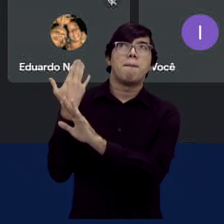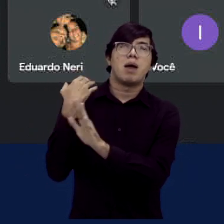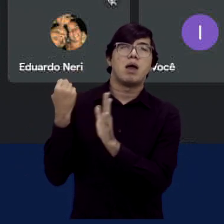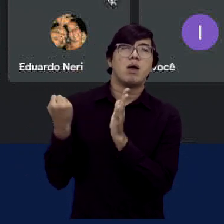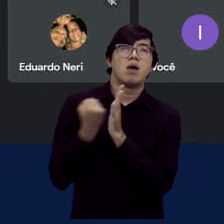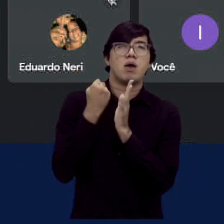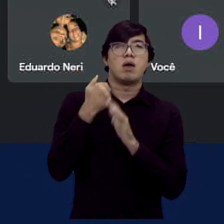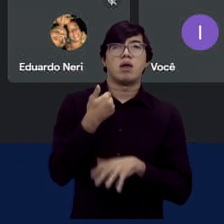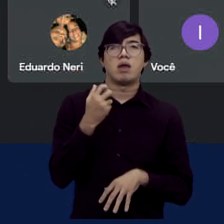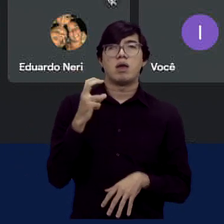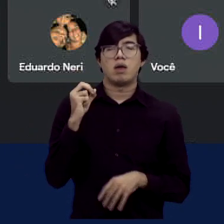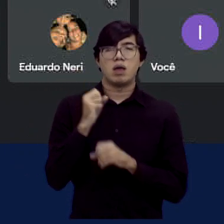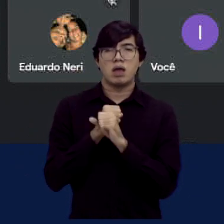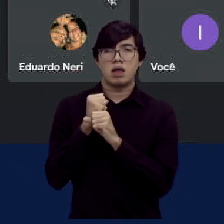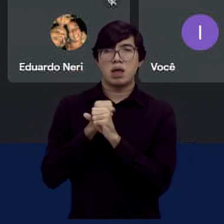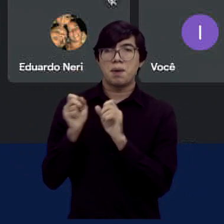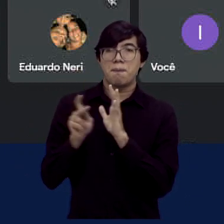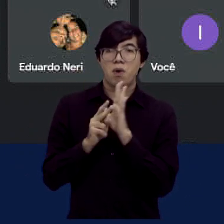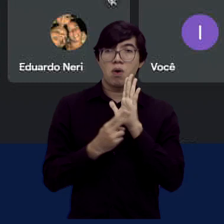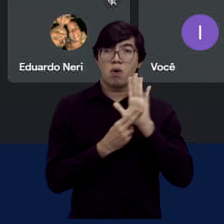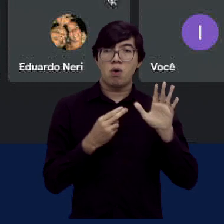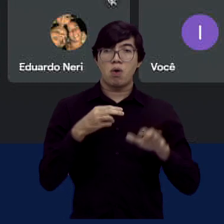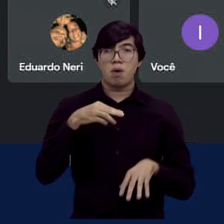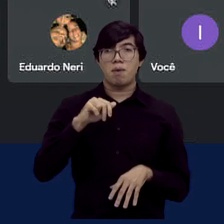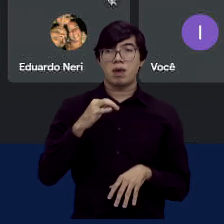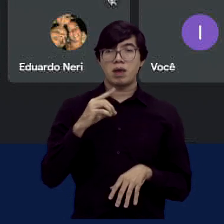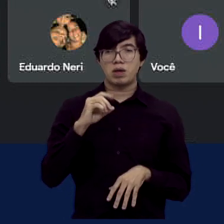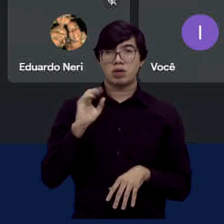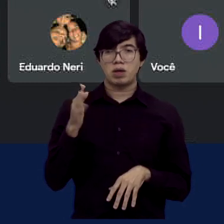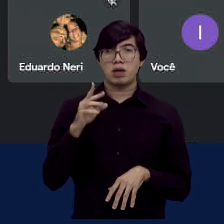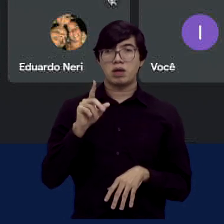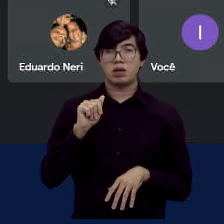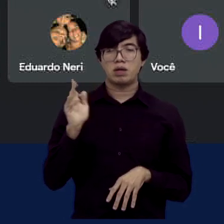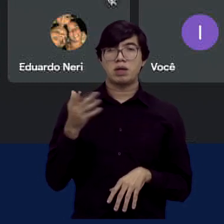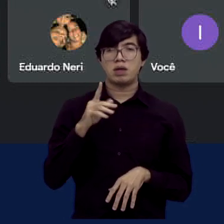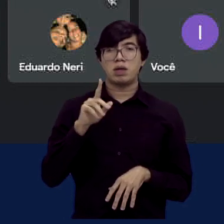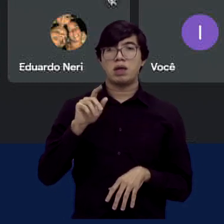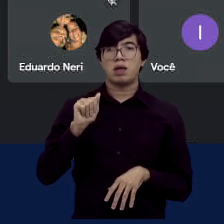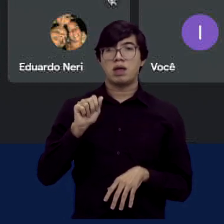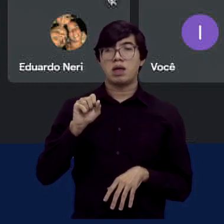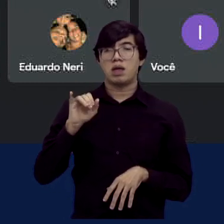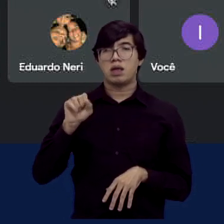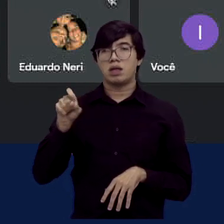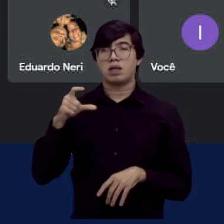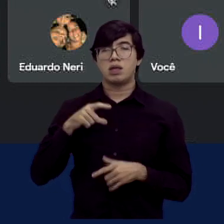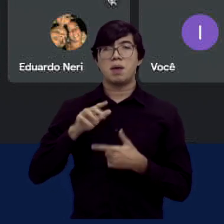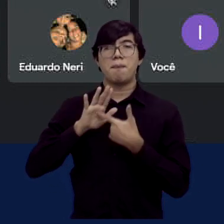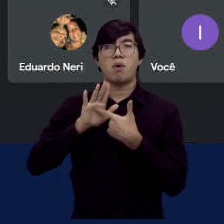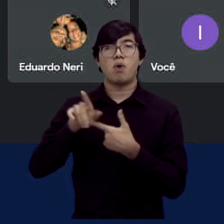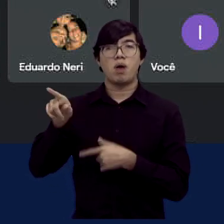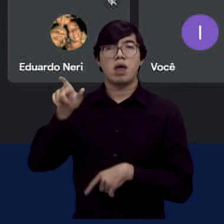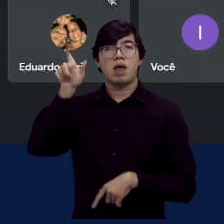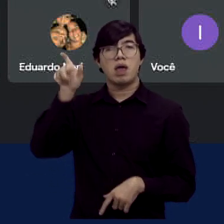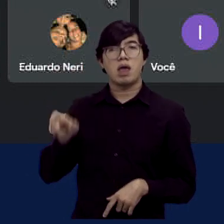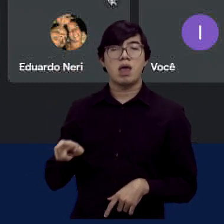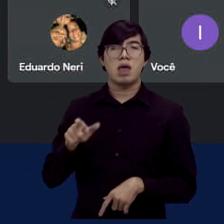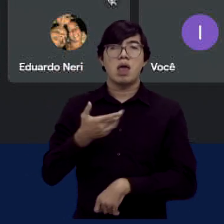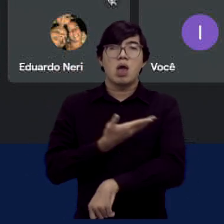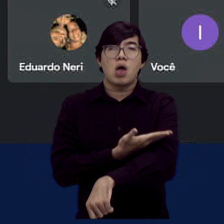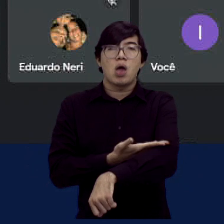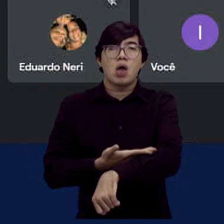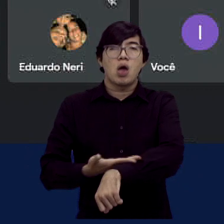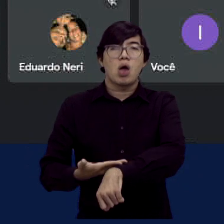aí a Caixa primeiro mostrou um Machado de Assis completamente branco. Né? E aí depois